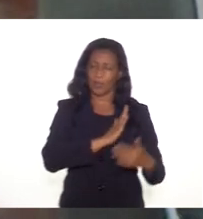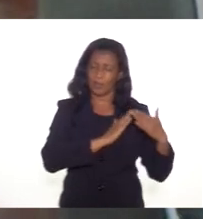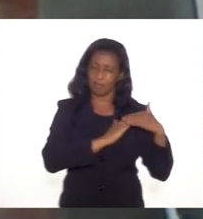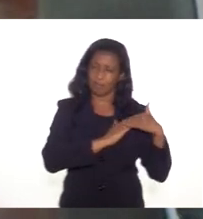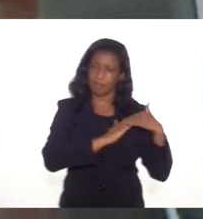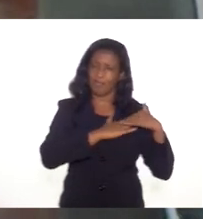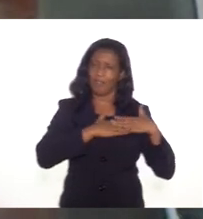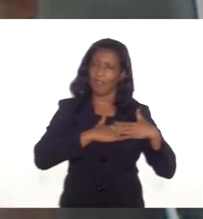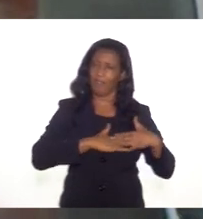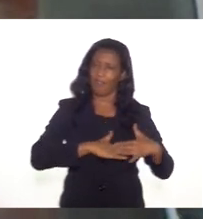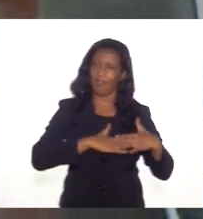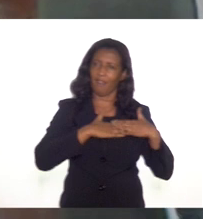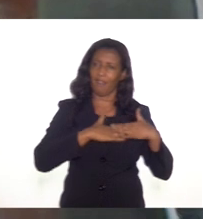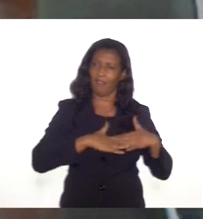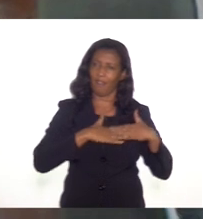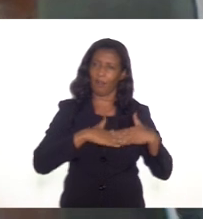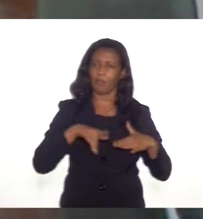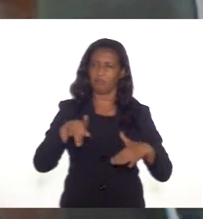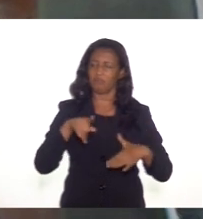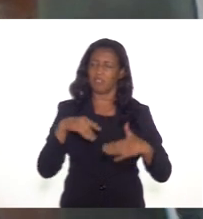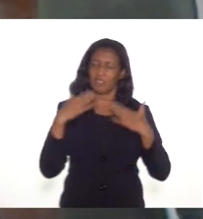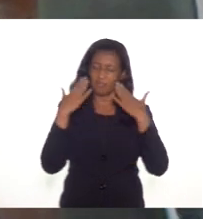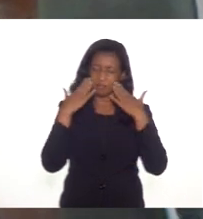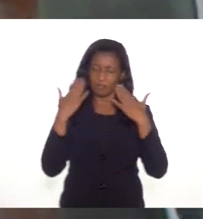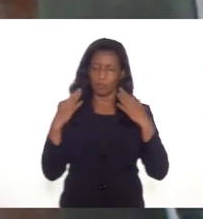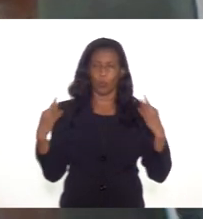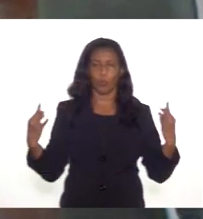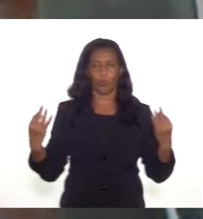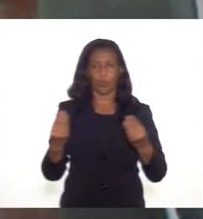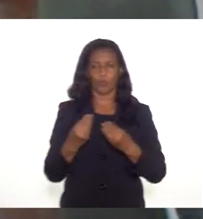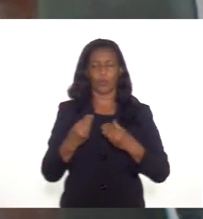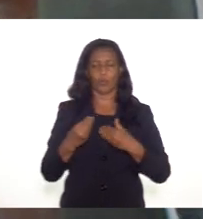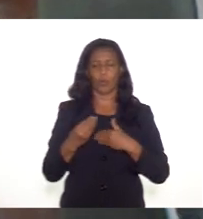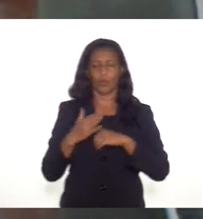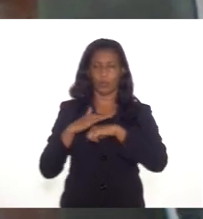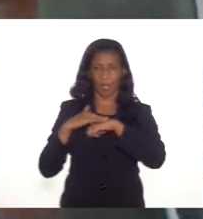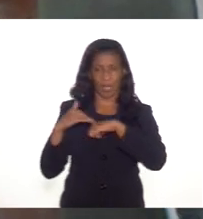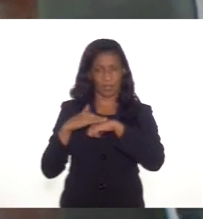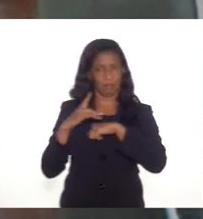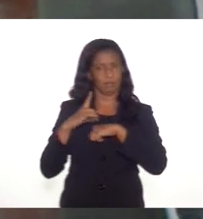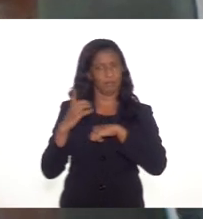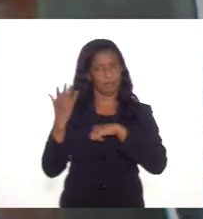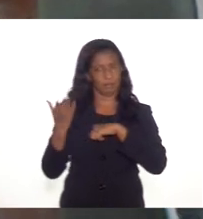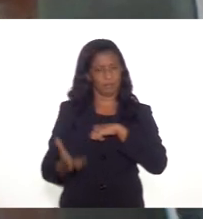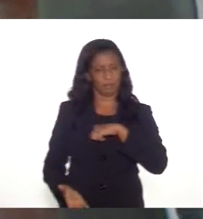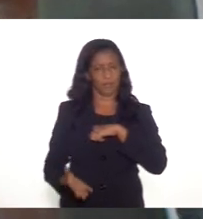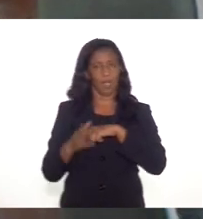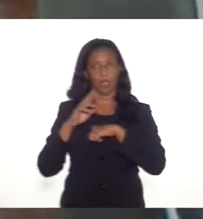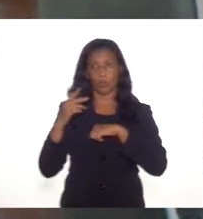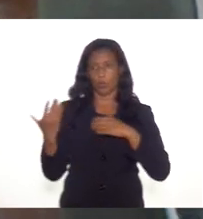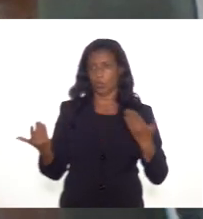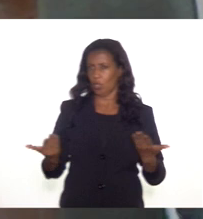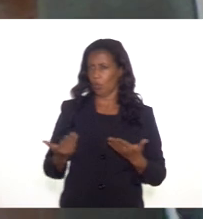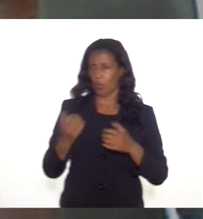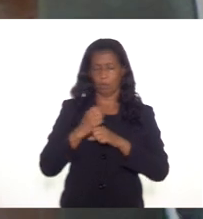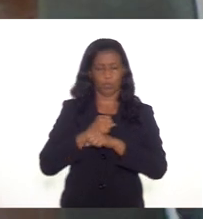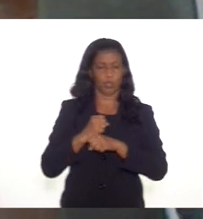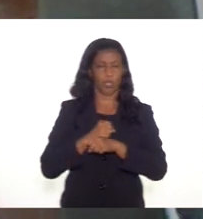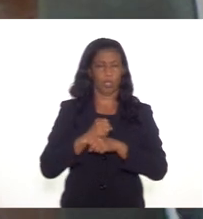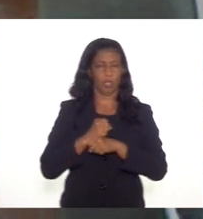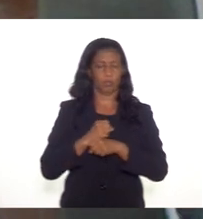você que representa muito para todas nós, você sabe do carinho que eu tenho por você, não só de agora, mas de muitos anos.